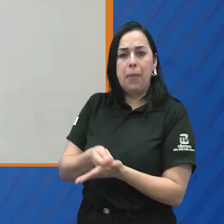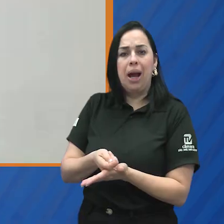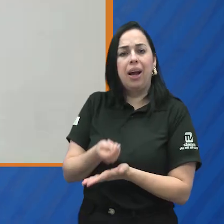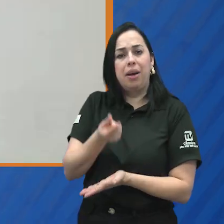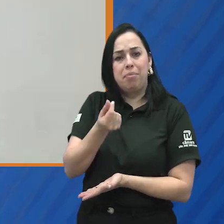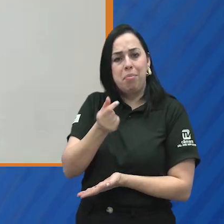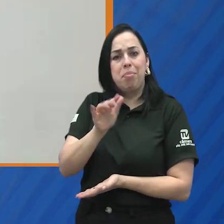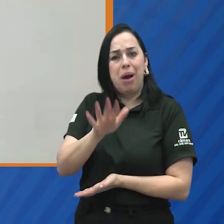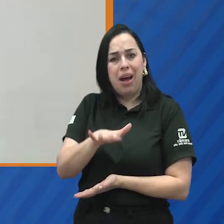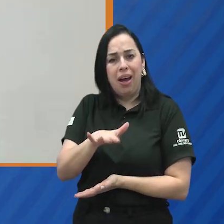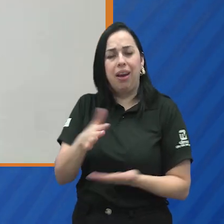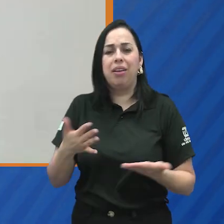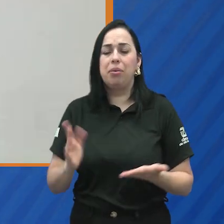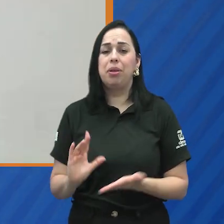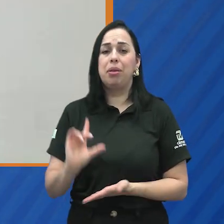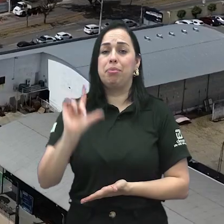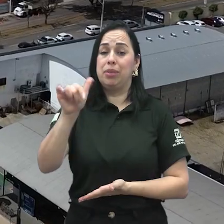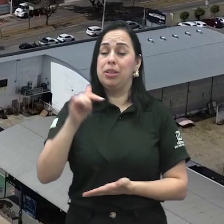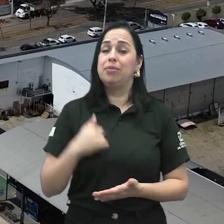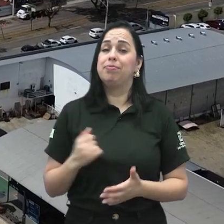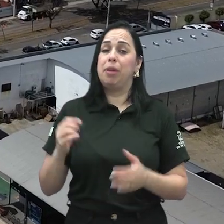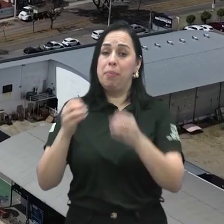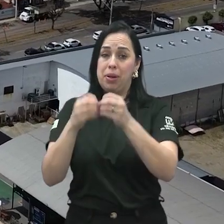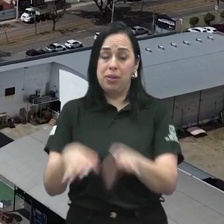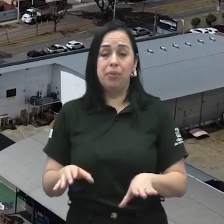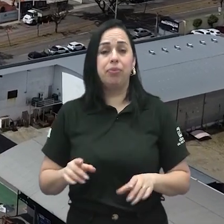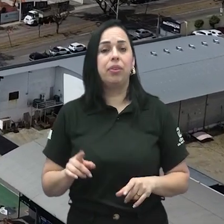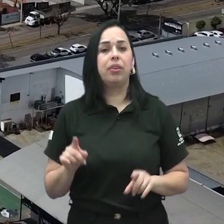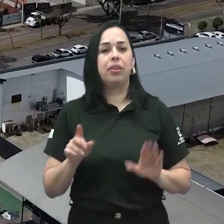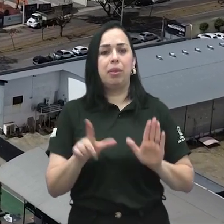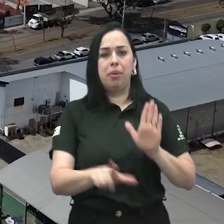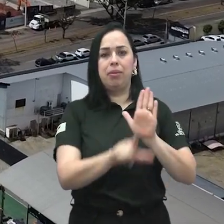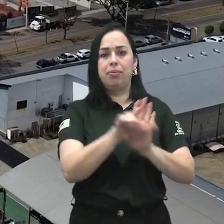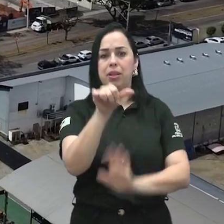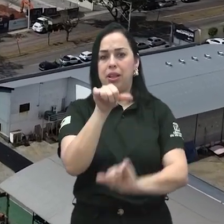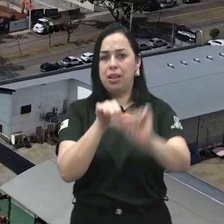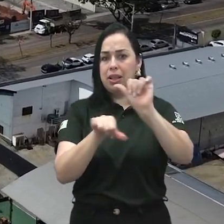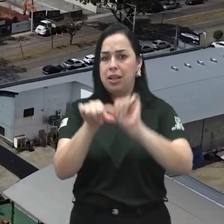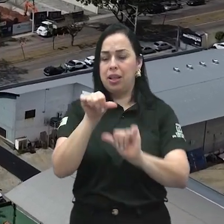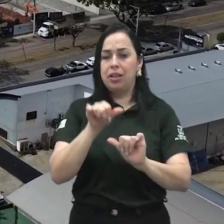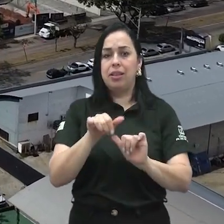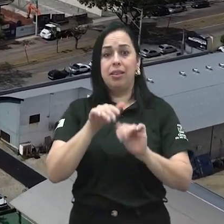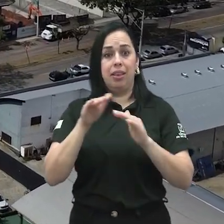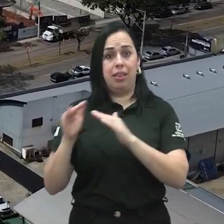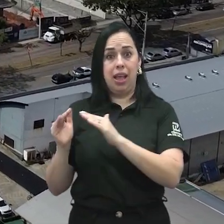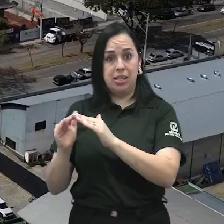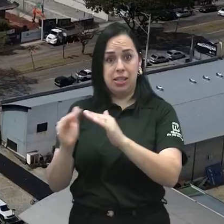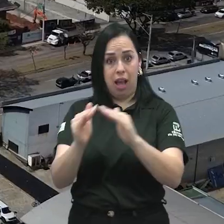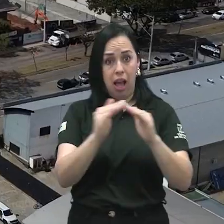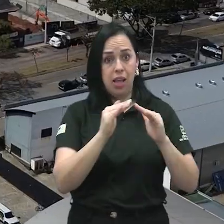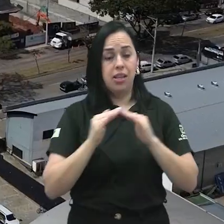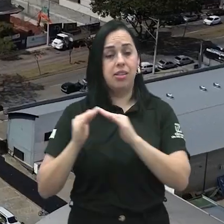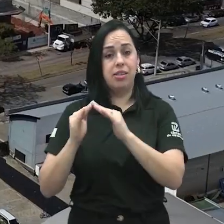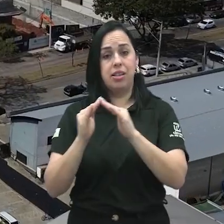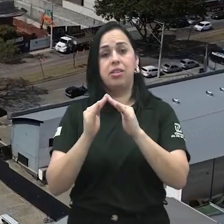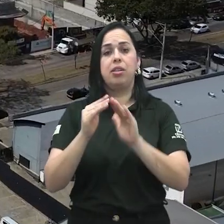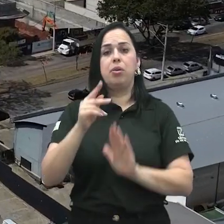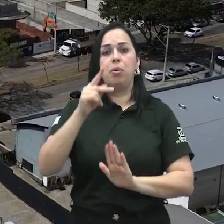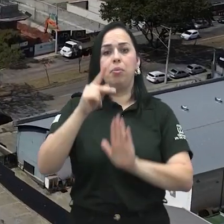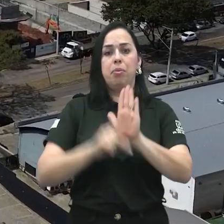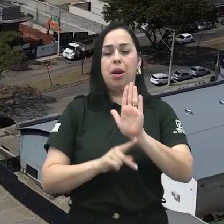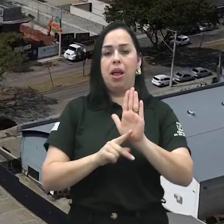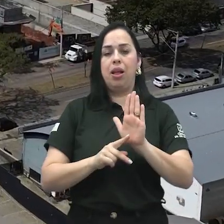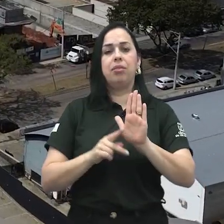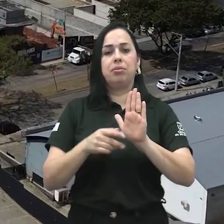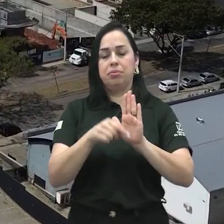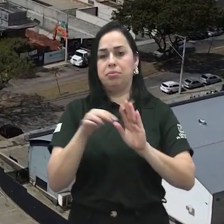disponibilizado pelas construtoras. As mudanças também focam na habitação social. O